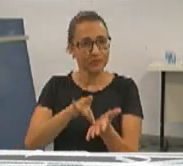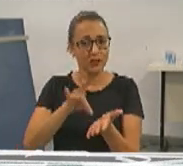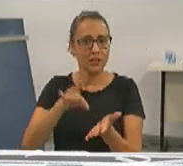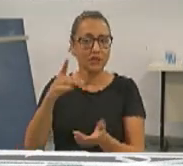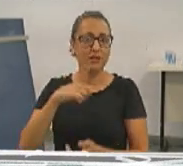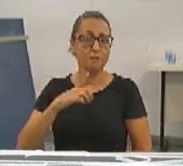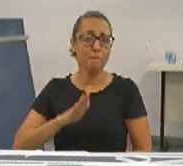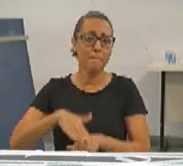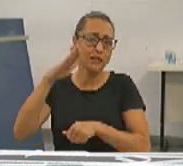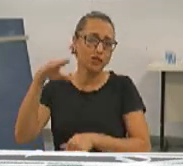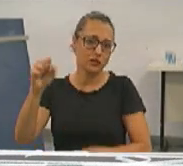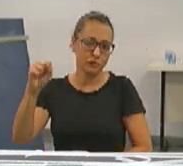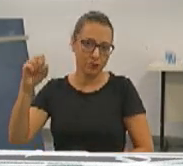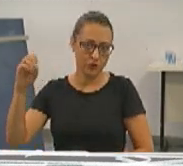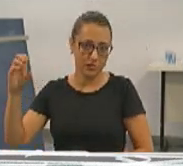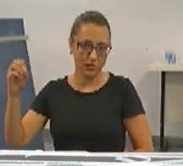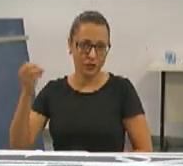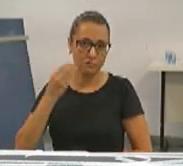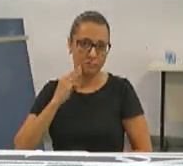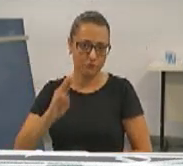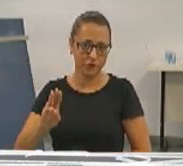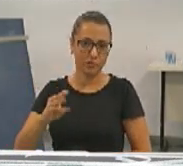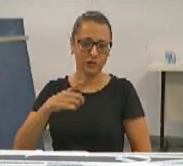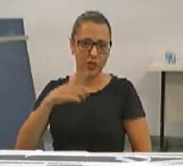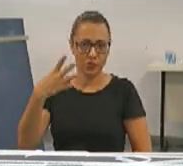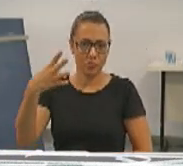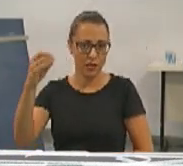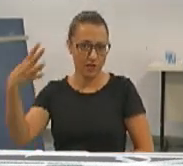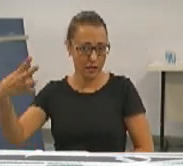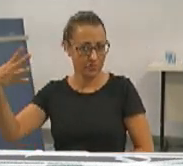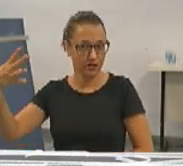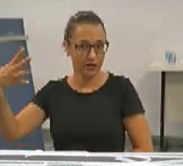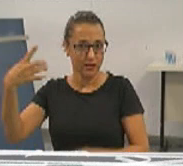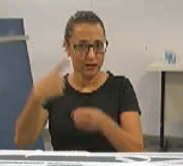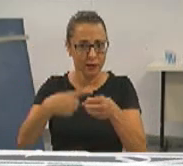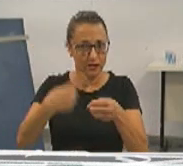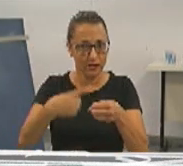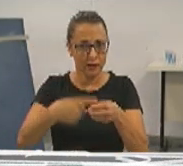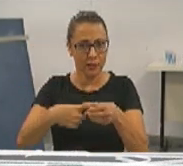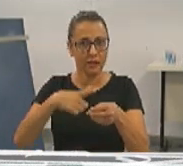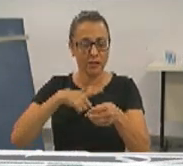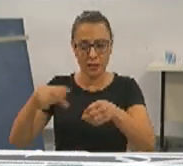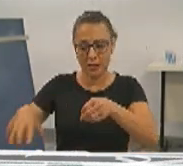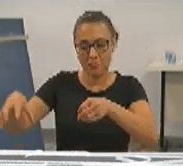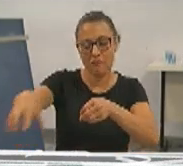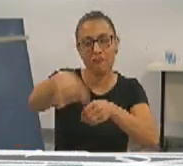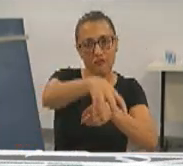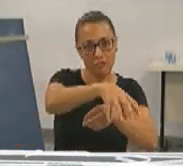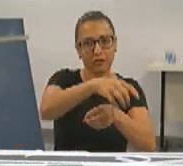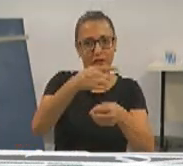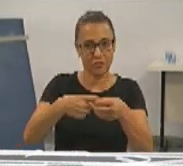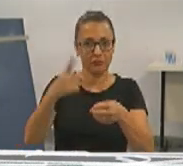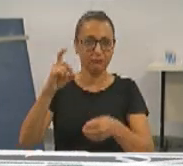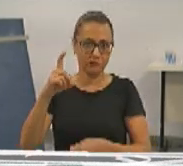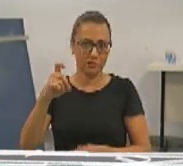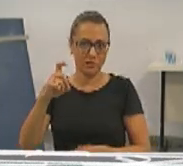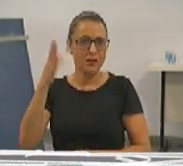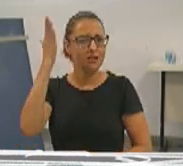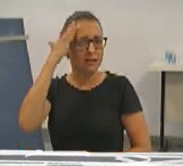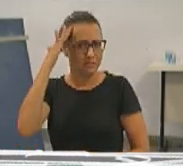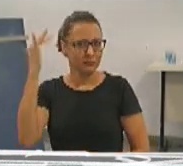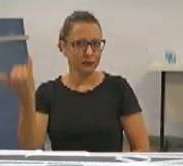mil pessoas das 44 cidades que circulam Dourados. Sabemos da importância desse hospital para a